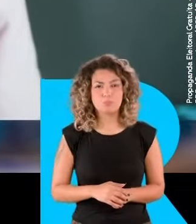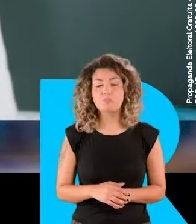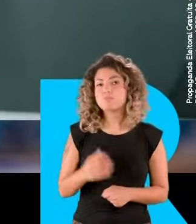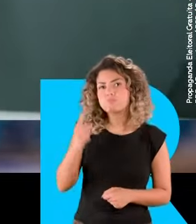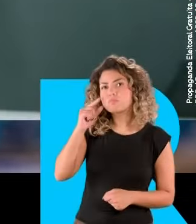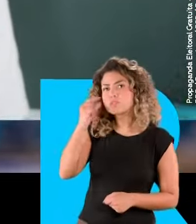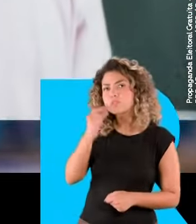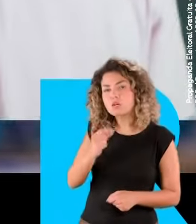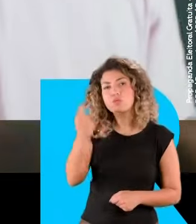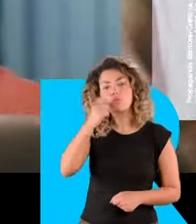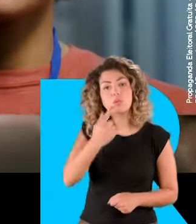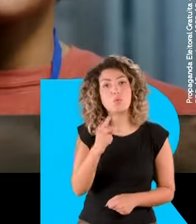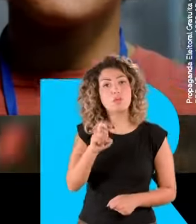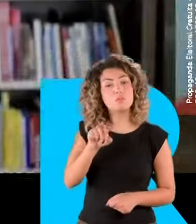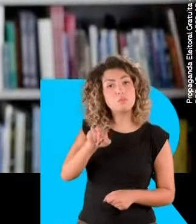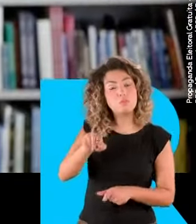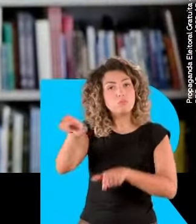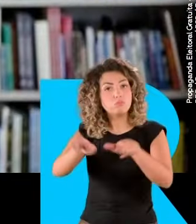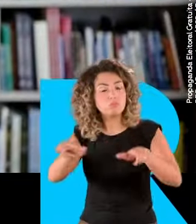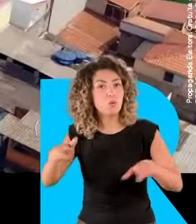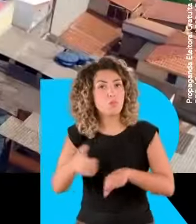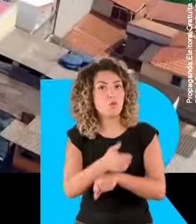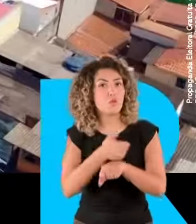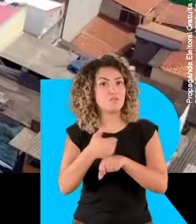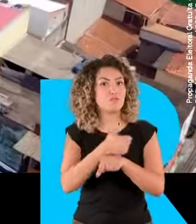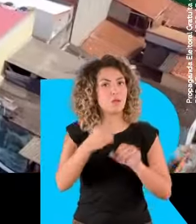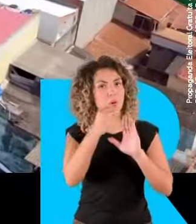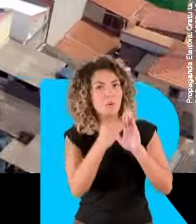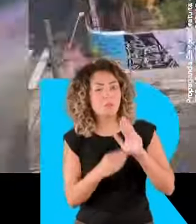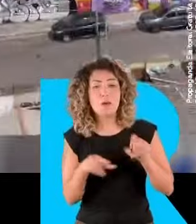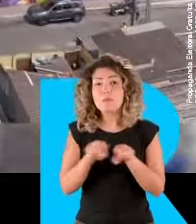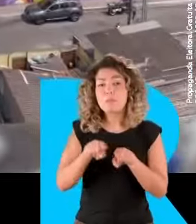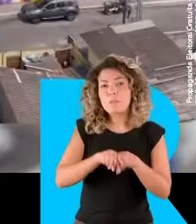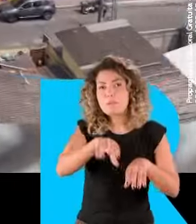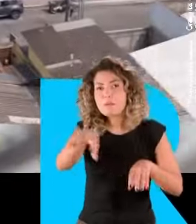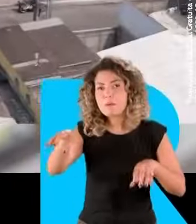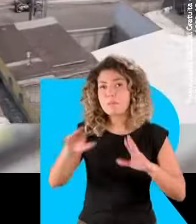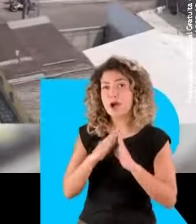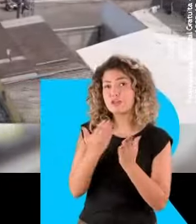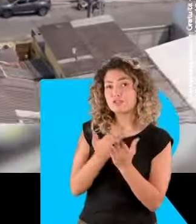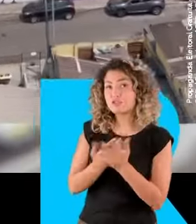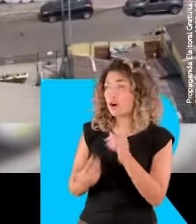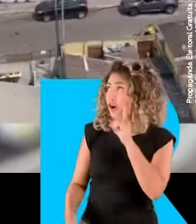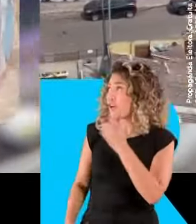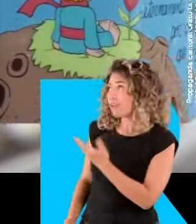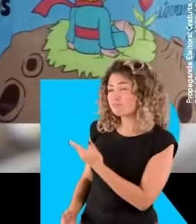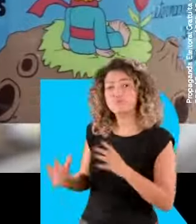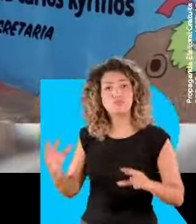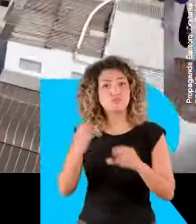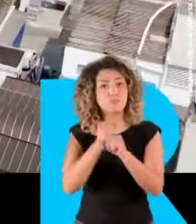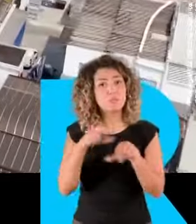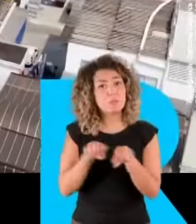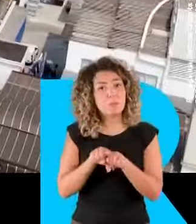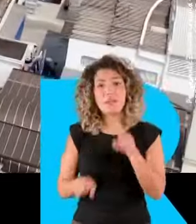Ricardo nomeou 15 mil profissionais de educação, reformou 663 escolas e